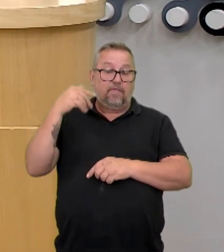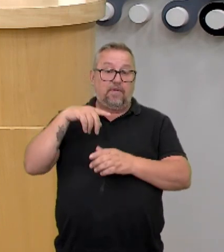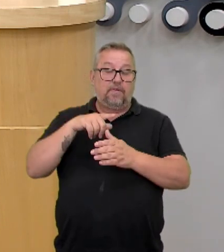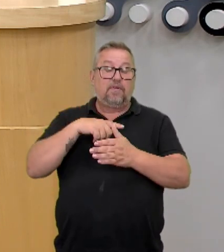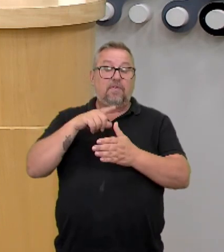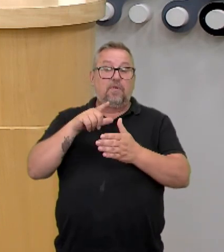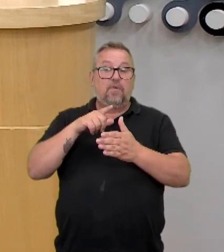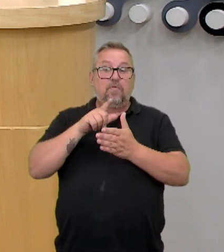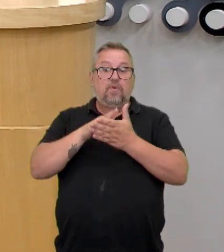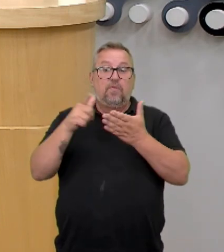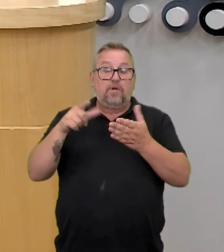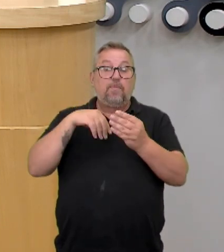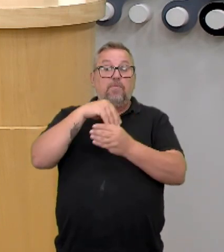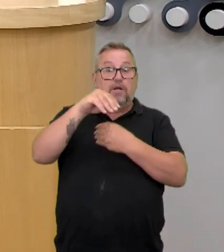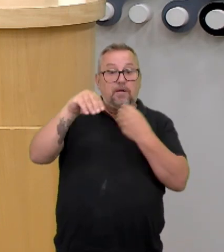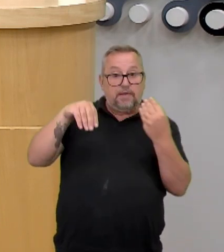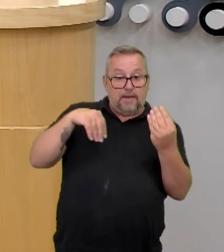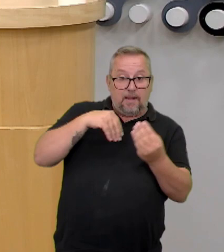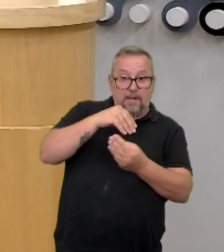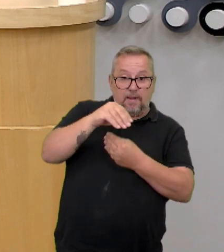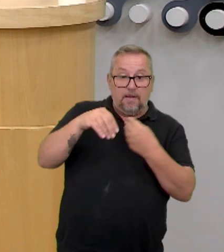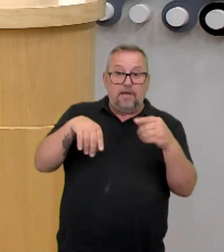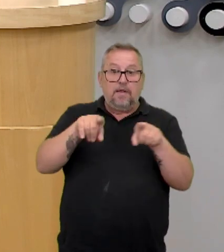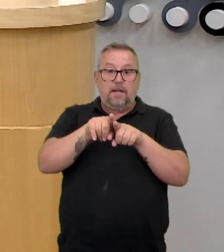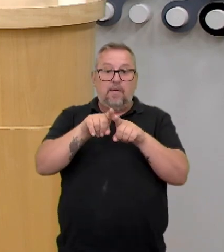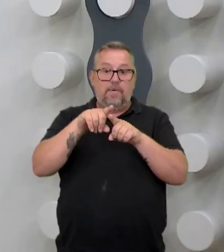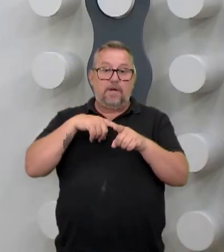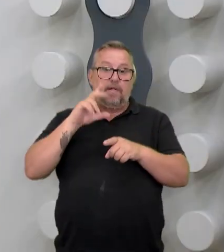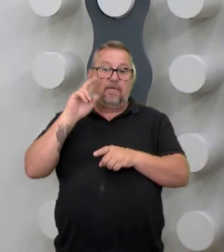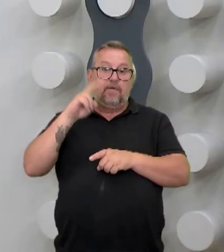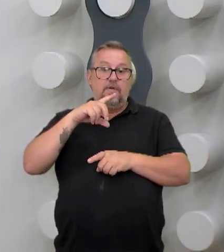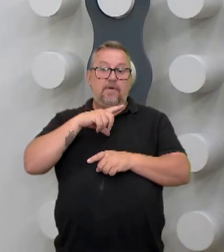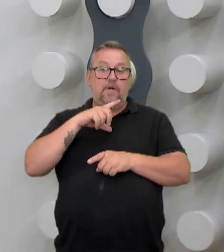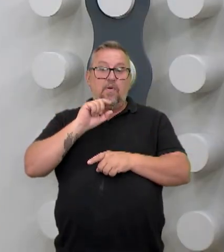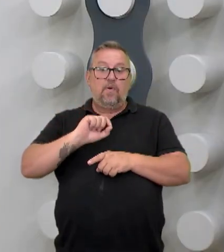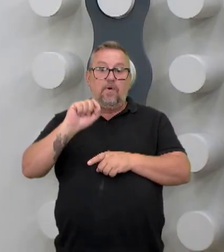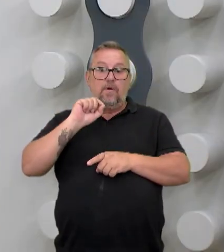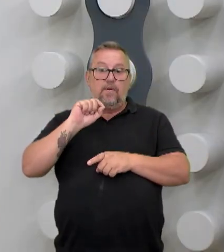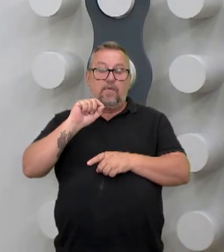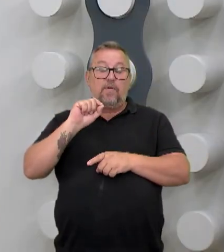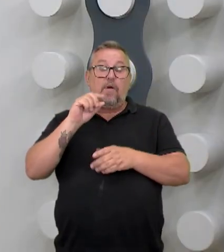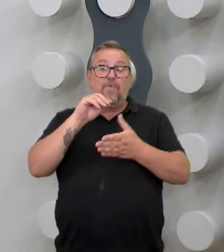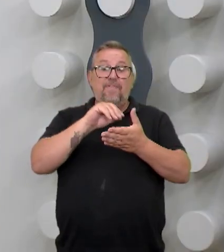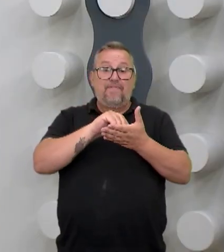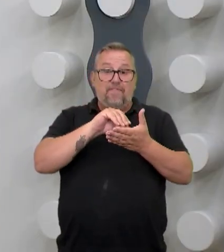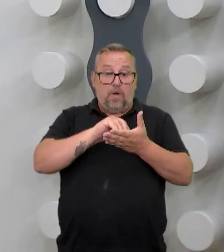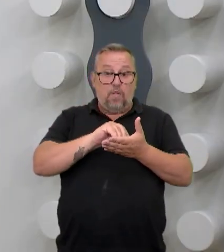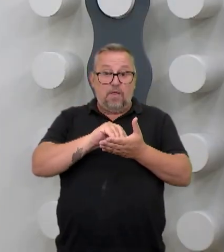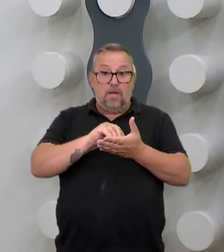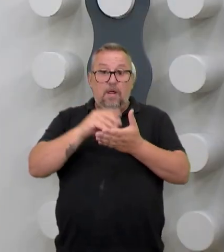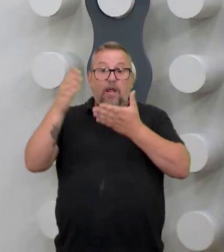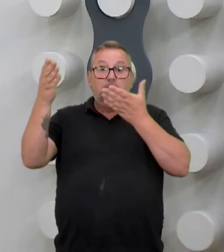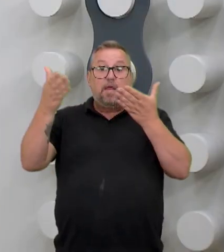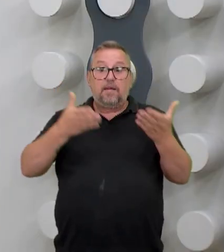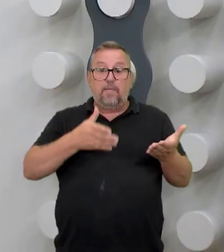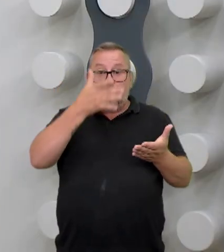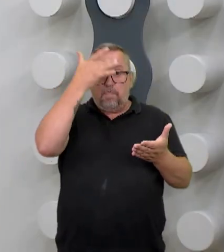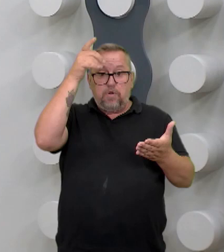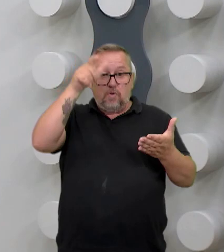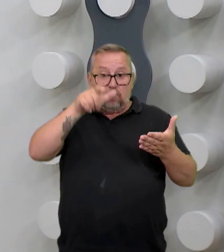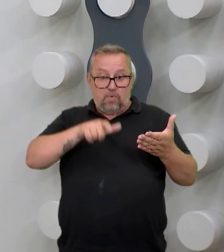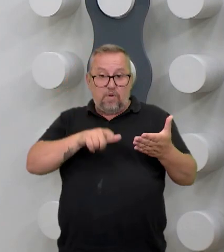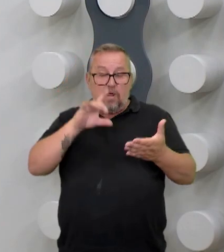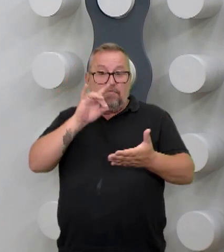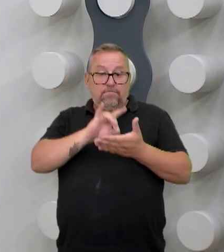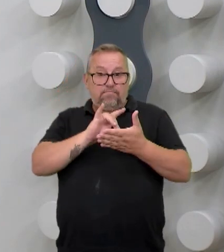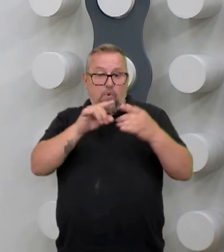já é hegemônica, né? E a mídia comunitária e alternativa, elas estão querendo preencher essa lacuna, ou seja, trazer o leitor para uma realidade que